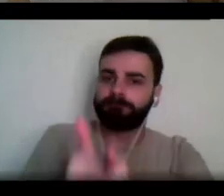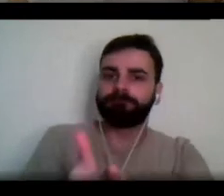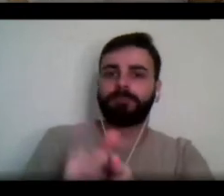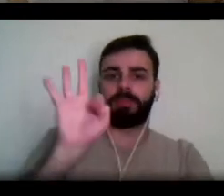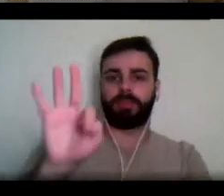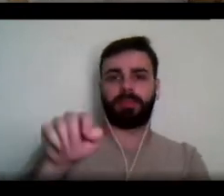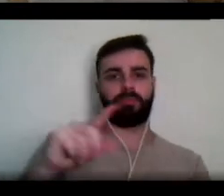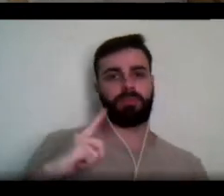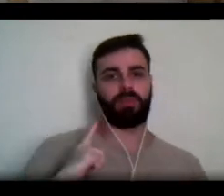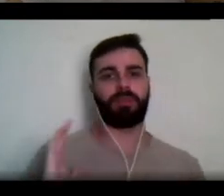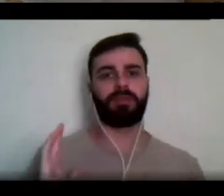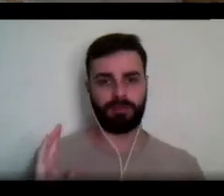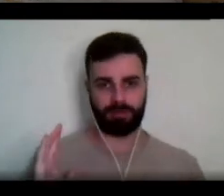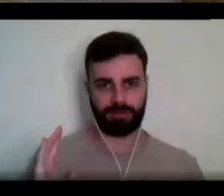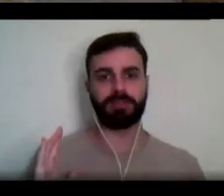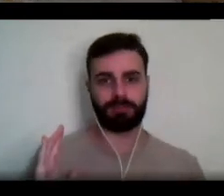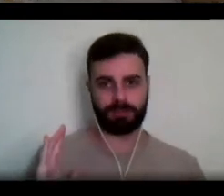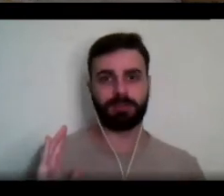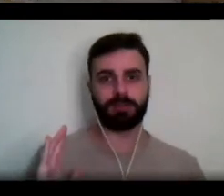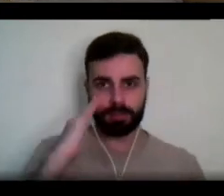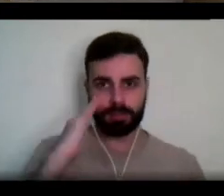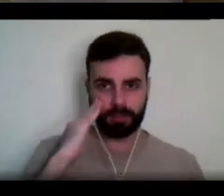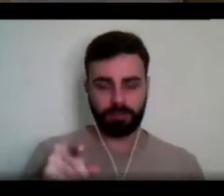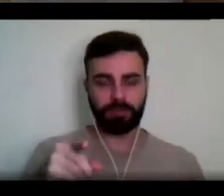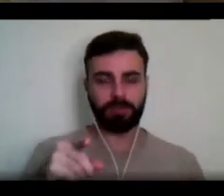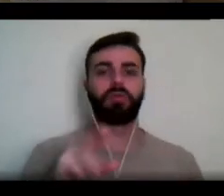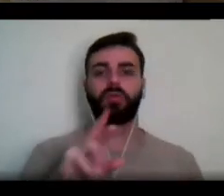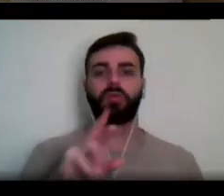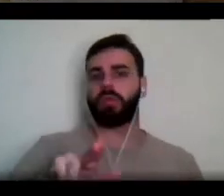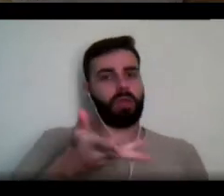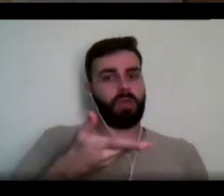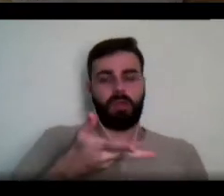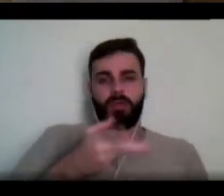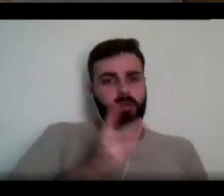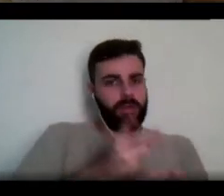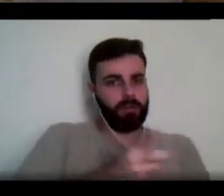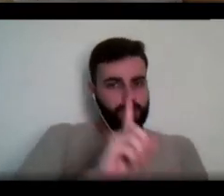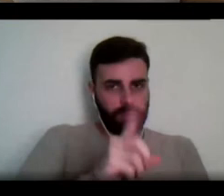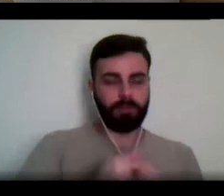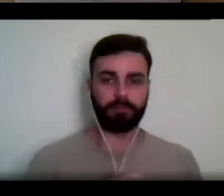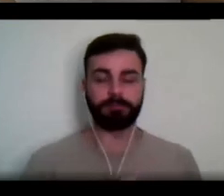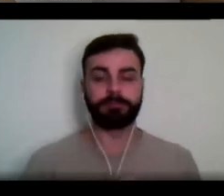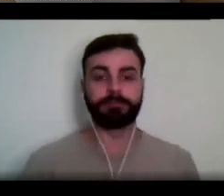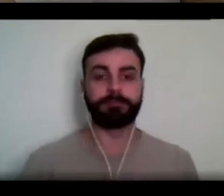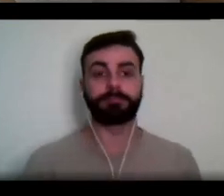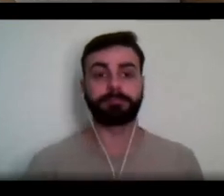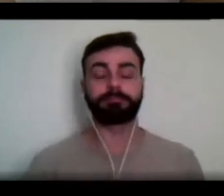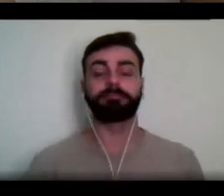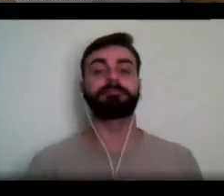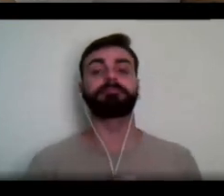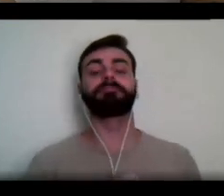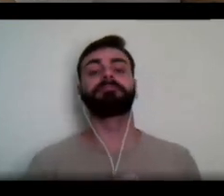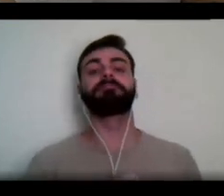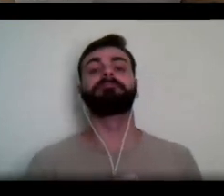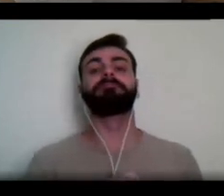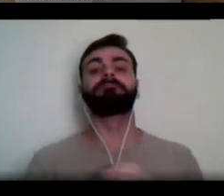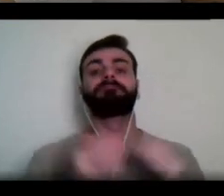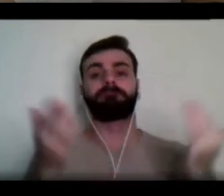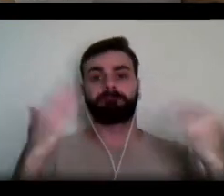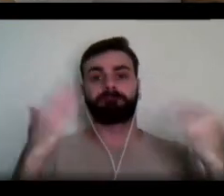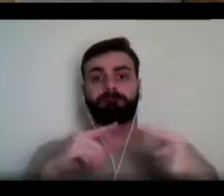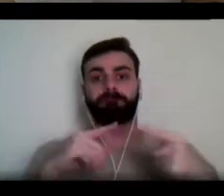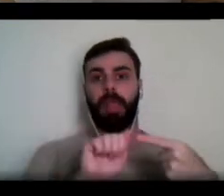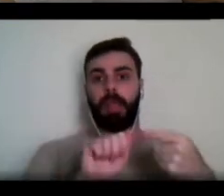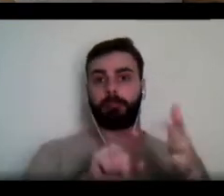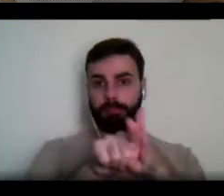esse alfa, tá? E aí, ele tá falando o seguinte, na letra A. Se